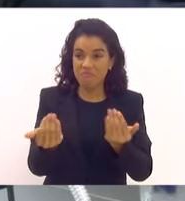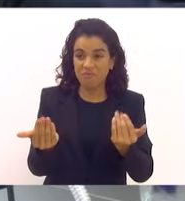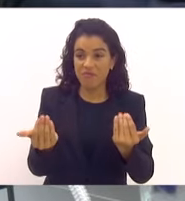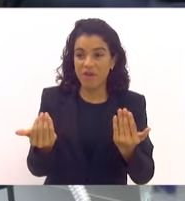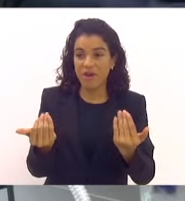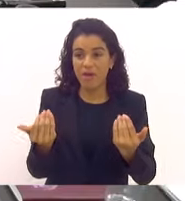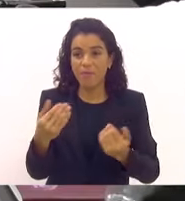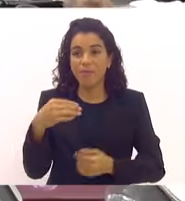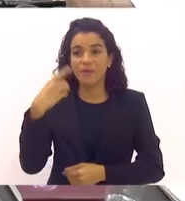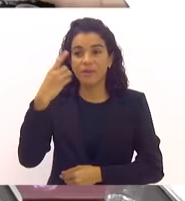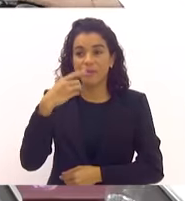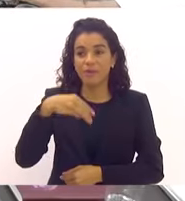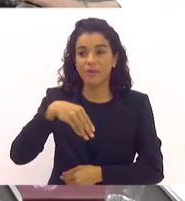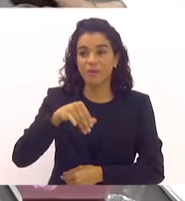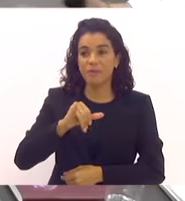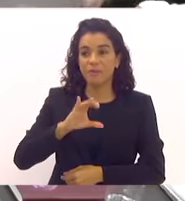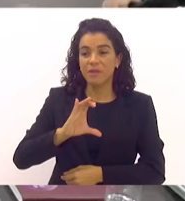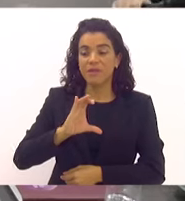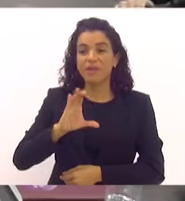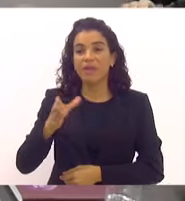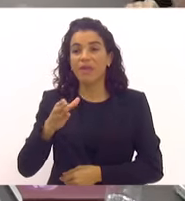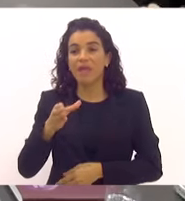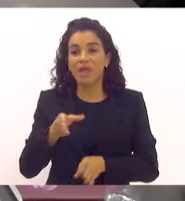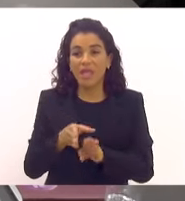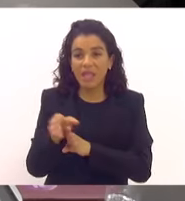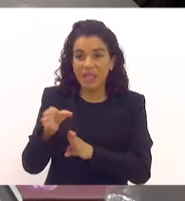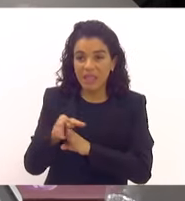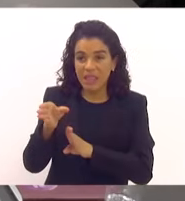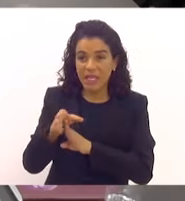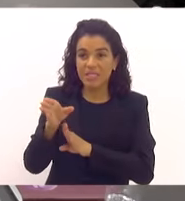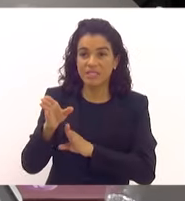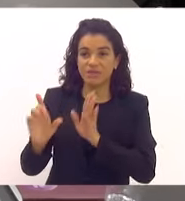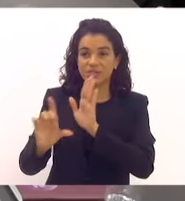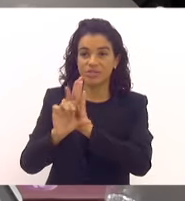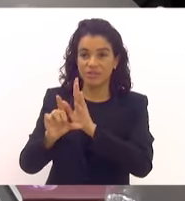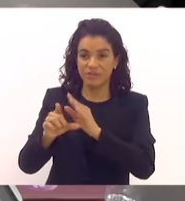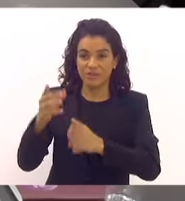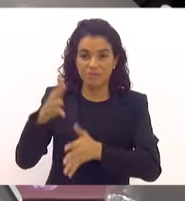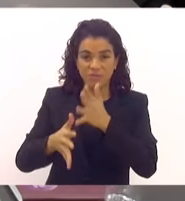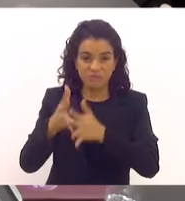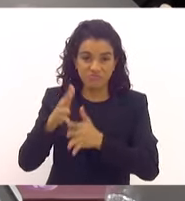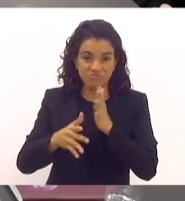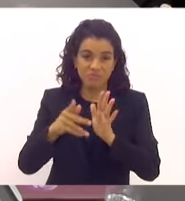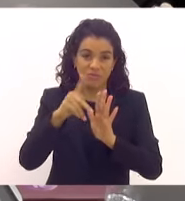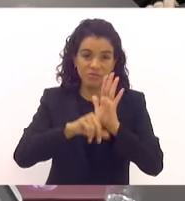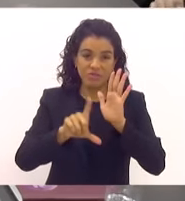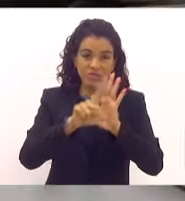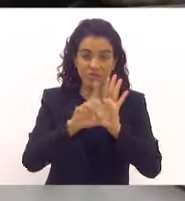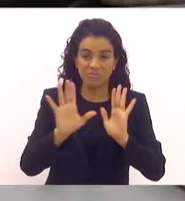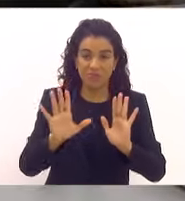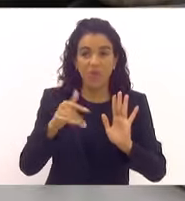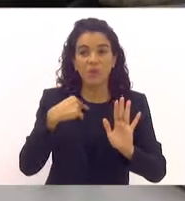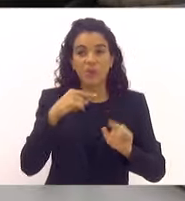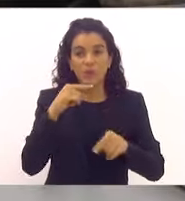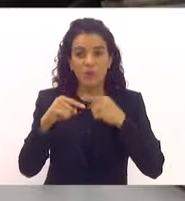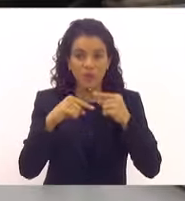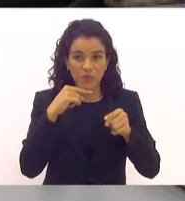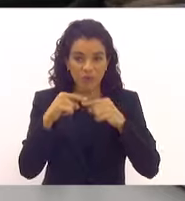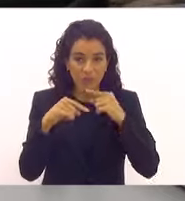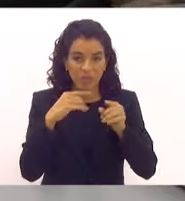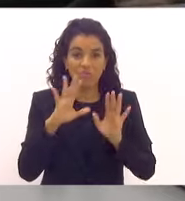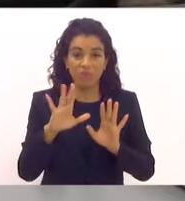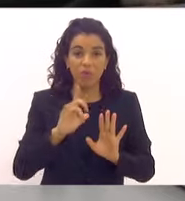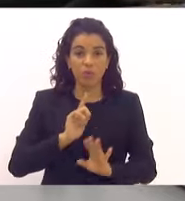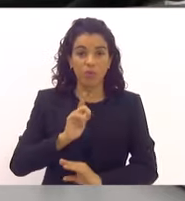aí. Deputado Mink, indicação legislativa prejudica a PL? Olha, eu confesso que eu tenho dúvida a respeito, até pelo seguinte...